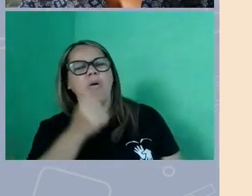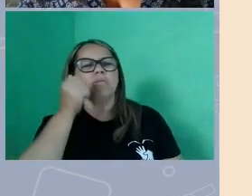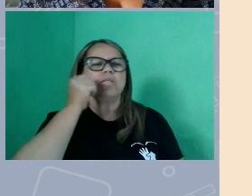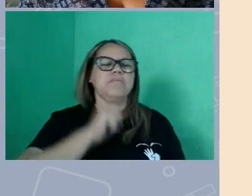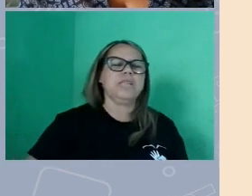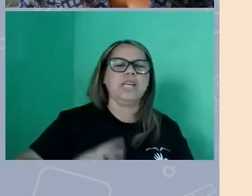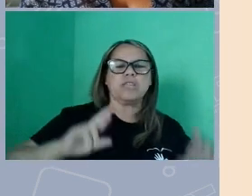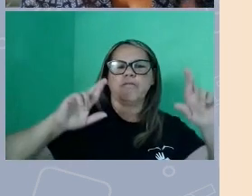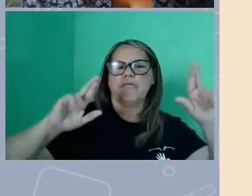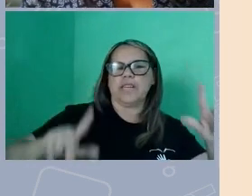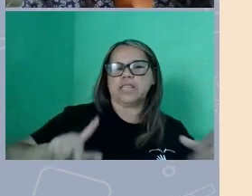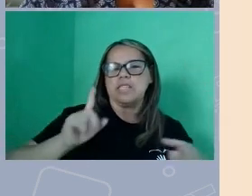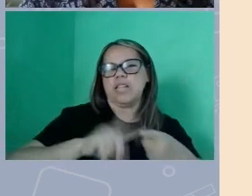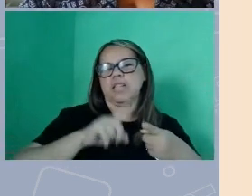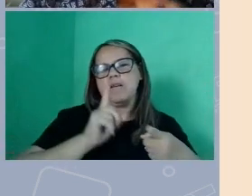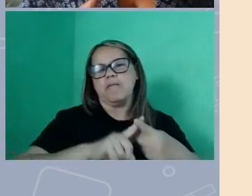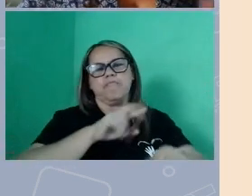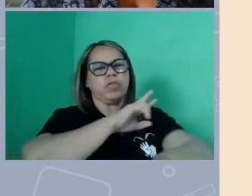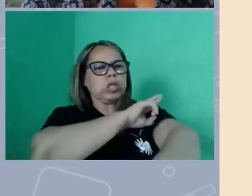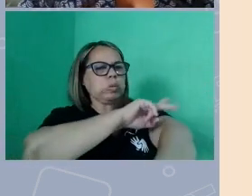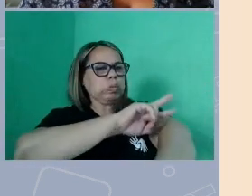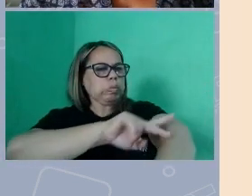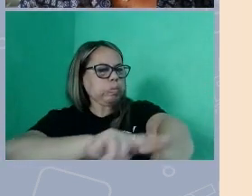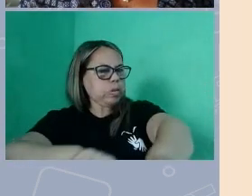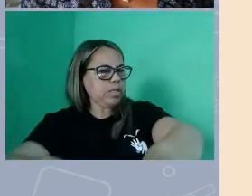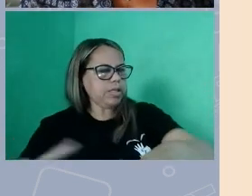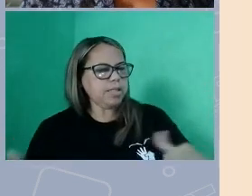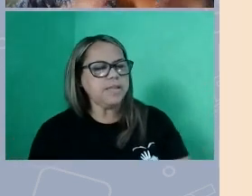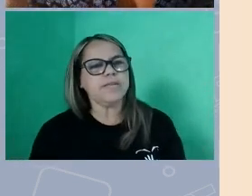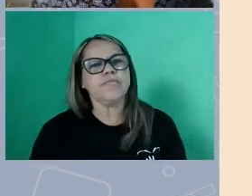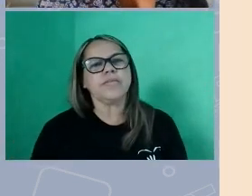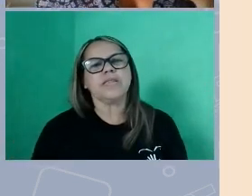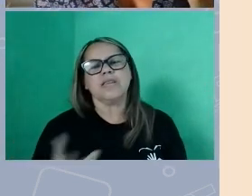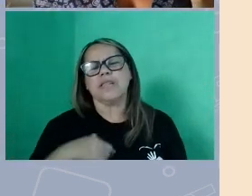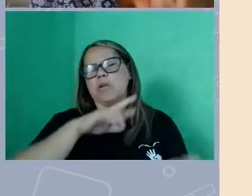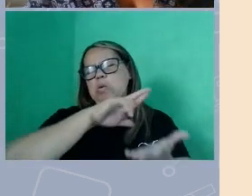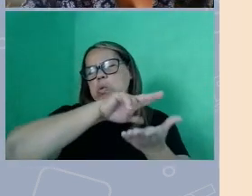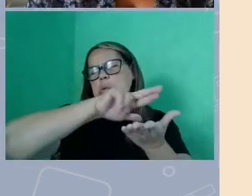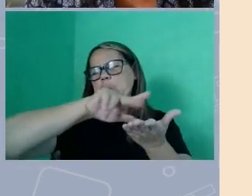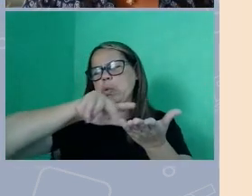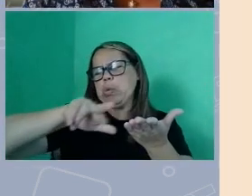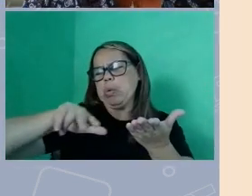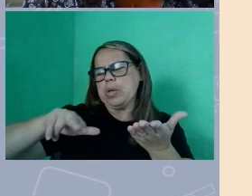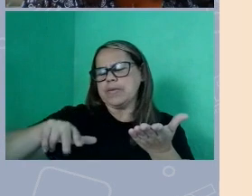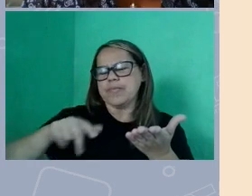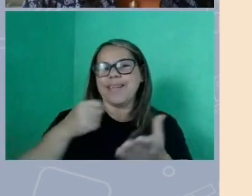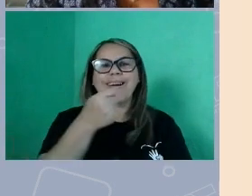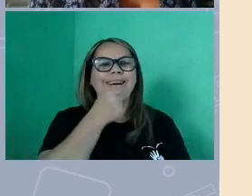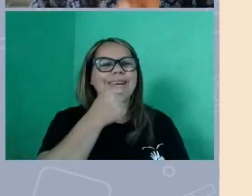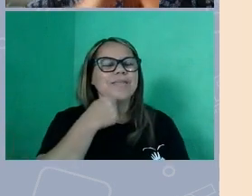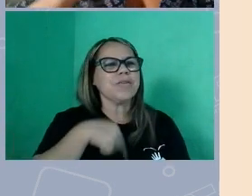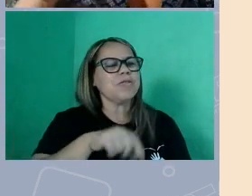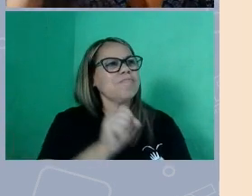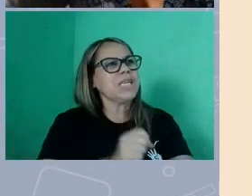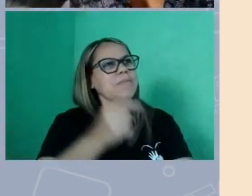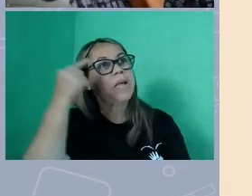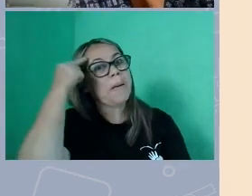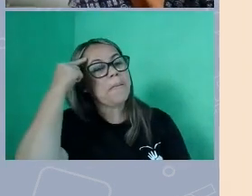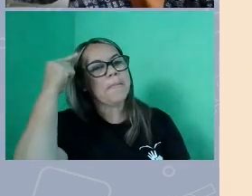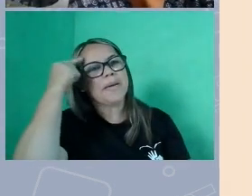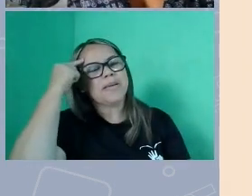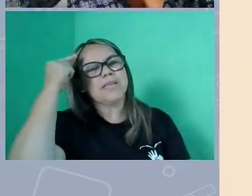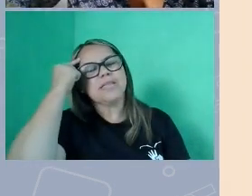de origem de matriz africana e a gente tem uma série de questões ainda para pensar e essa